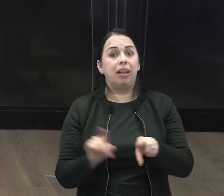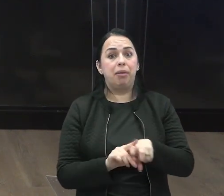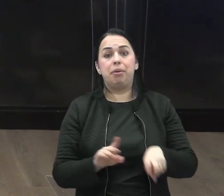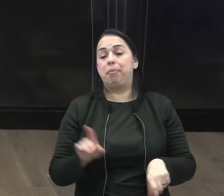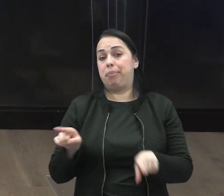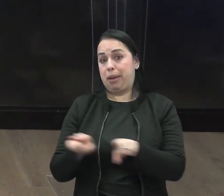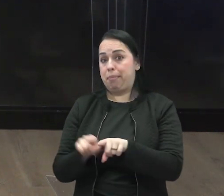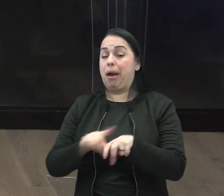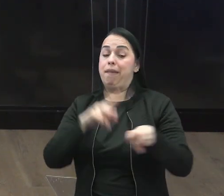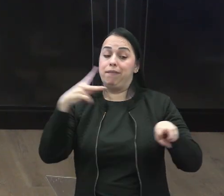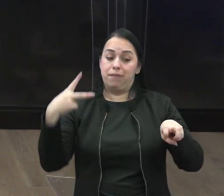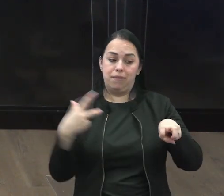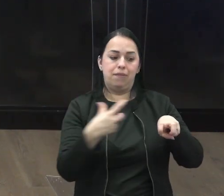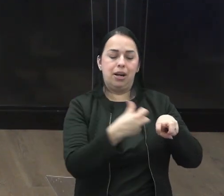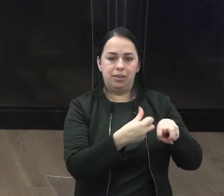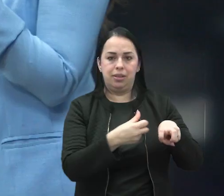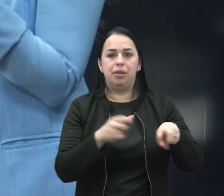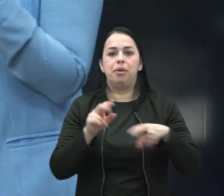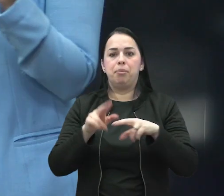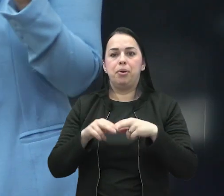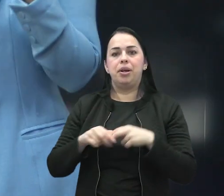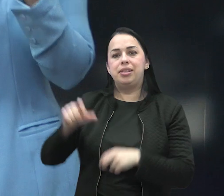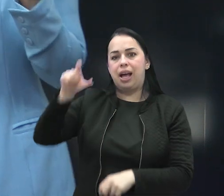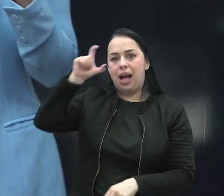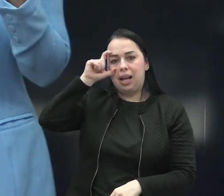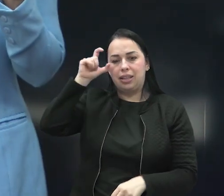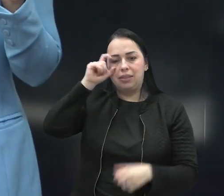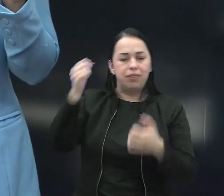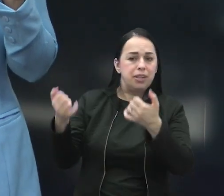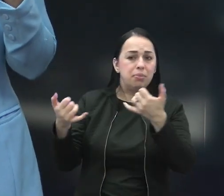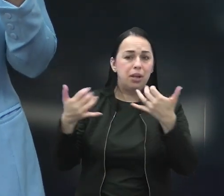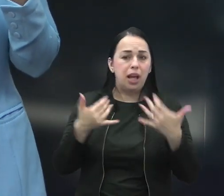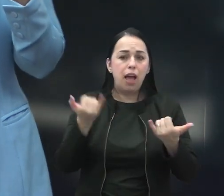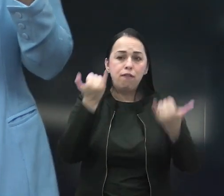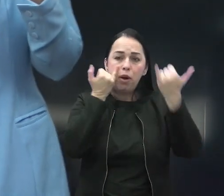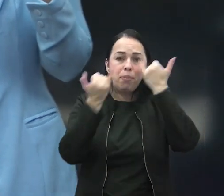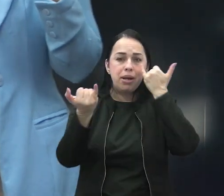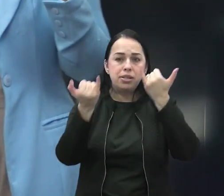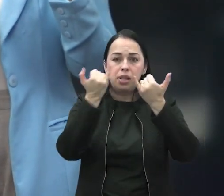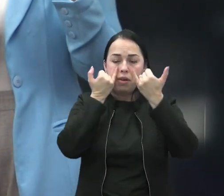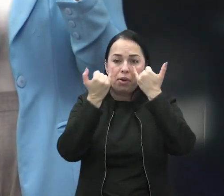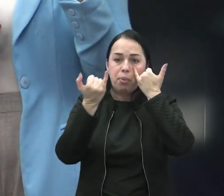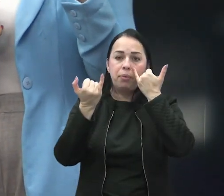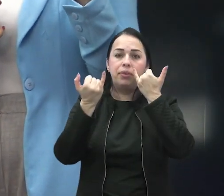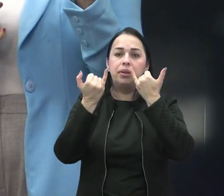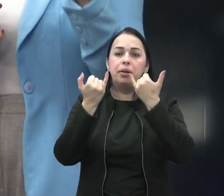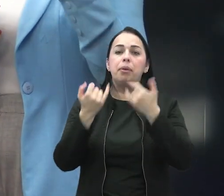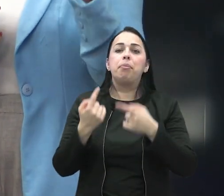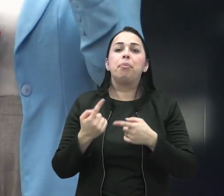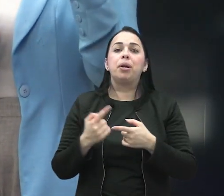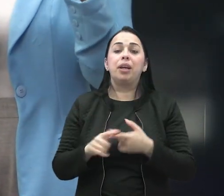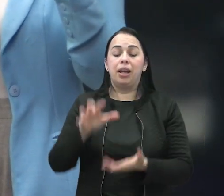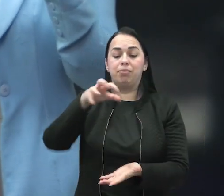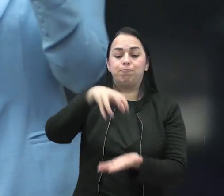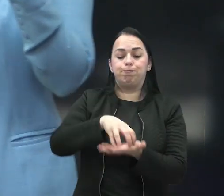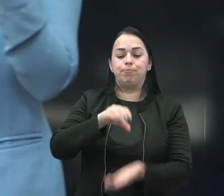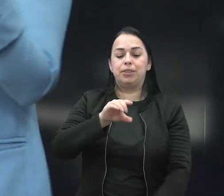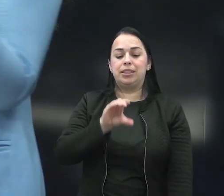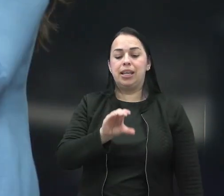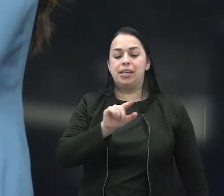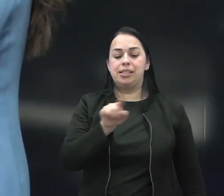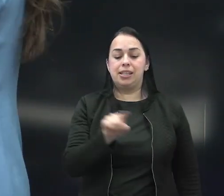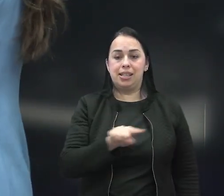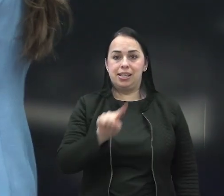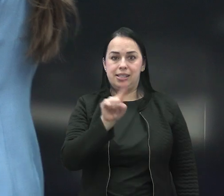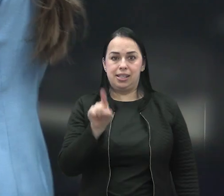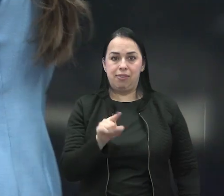tutores está a vacinação. A Ana Vitória Caxias vai trazer informações para a gente, inclusive porque o